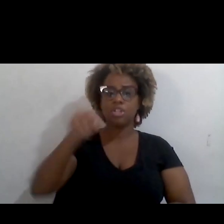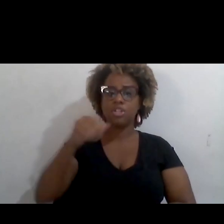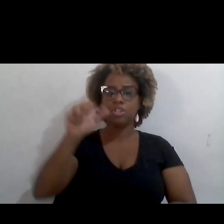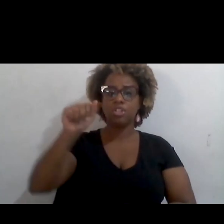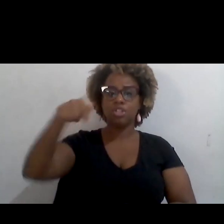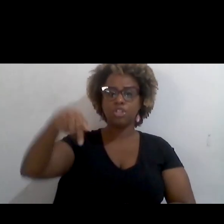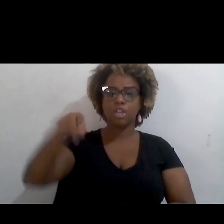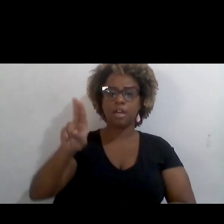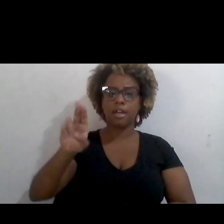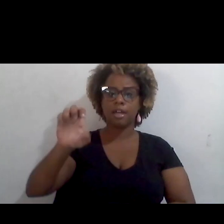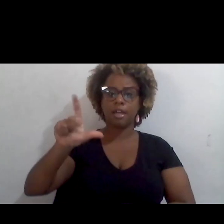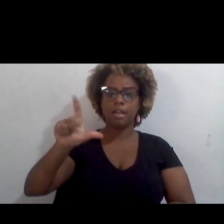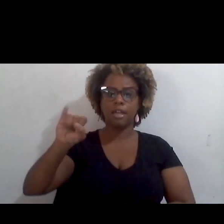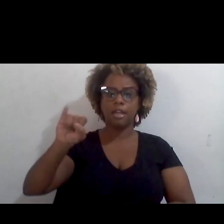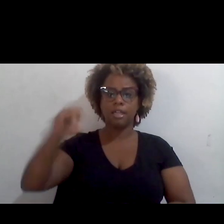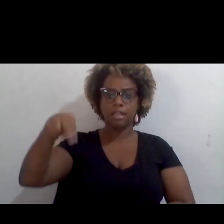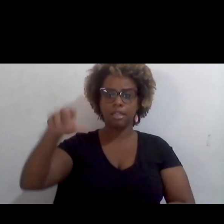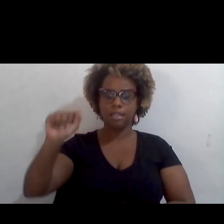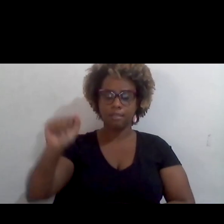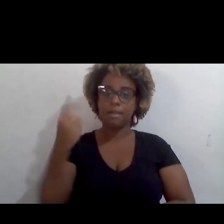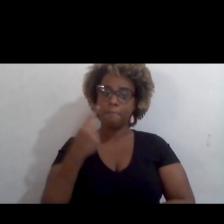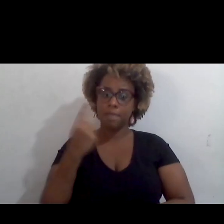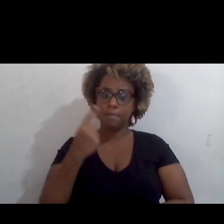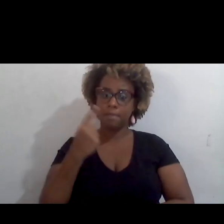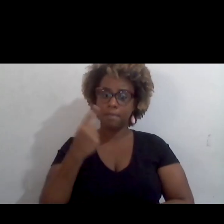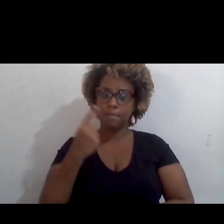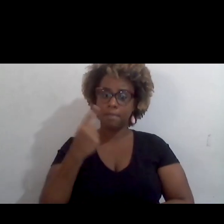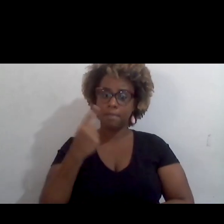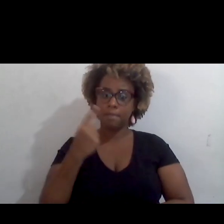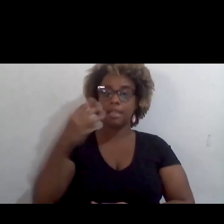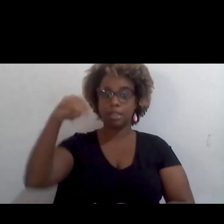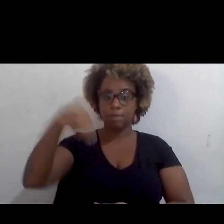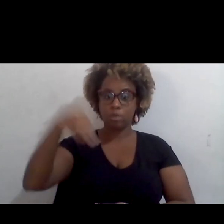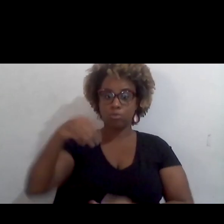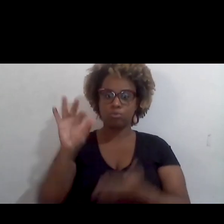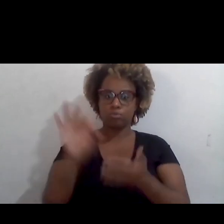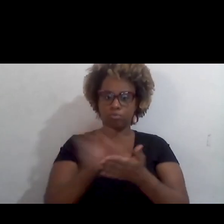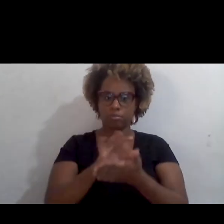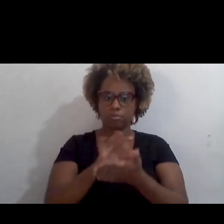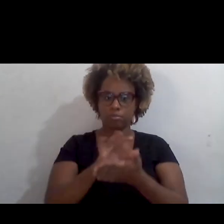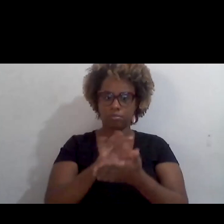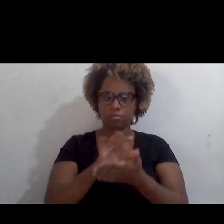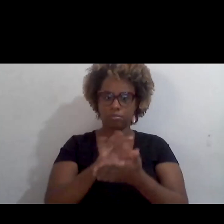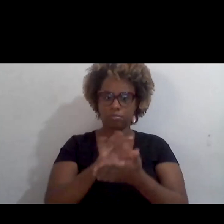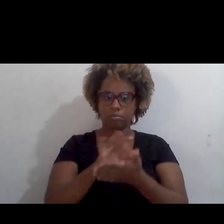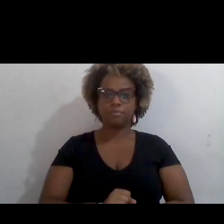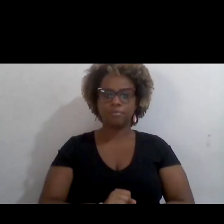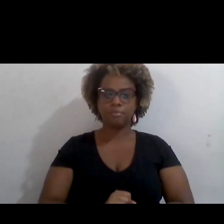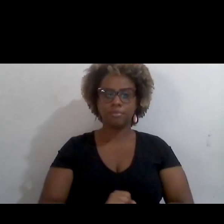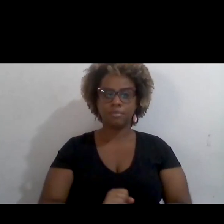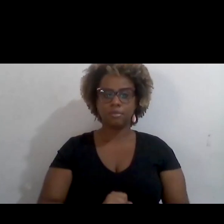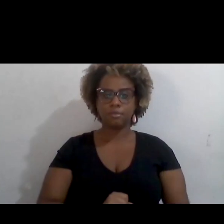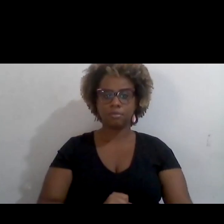primeira. Fique à vontade, Jaque. 3 minutos. A gente tem a moça do tempo aqui na frente. Olha, faz a conta, por favor. Minha